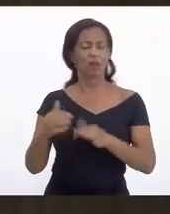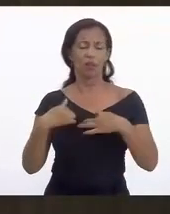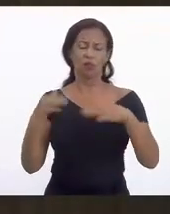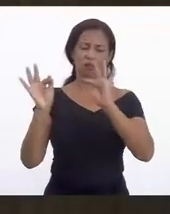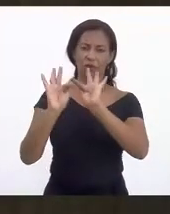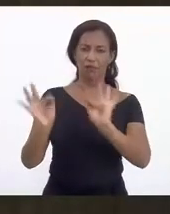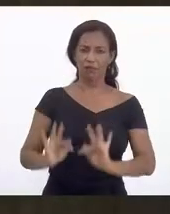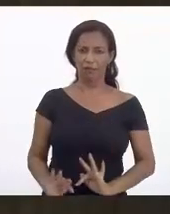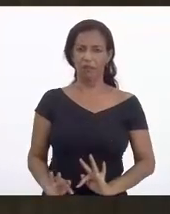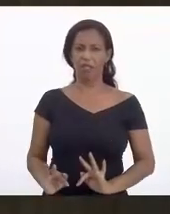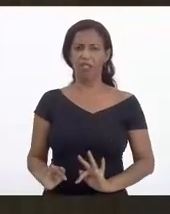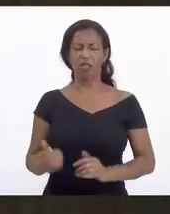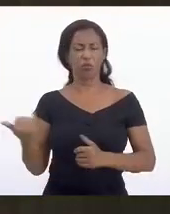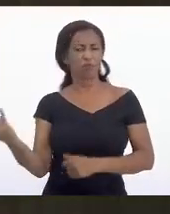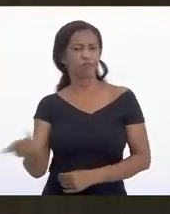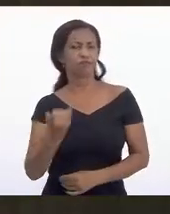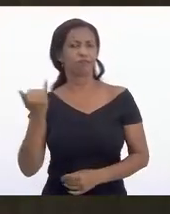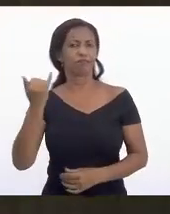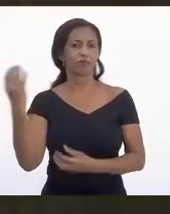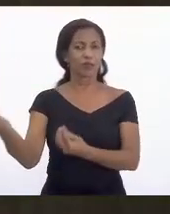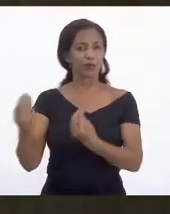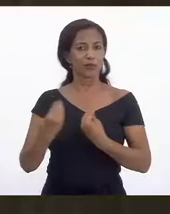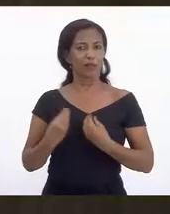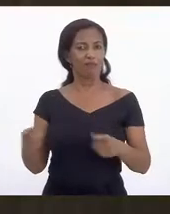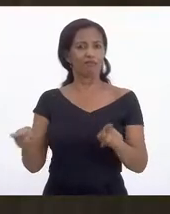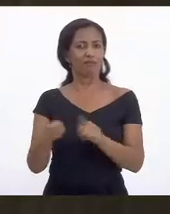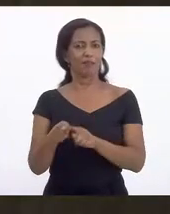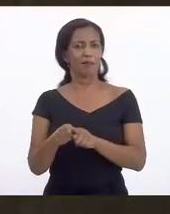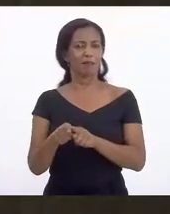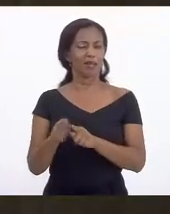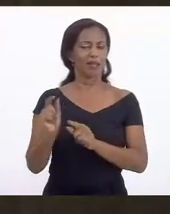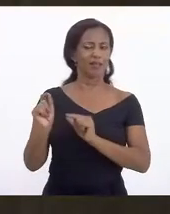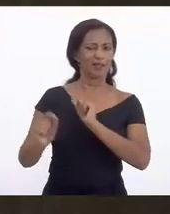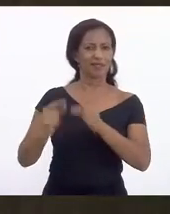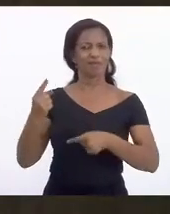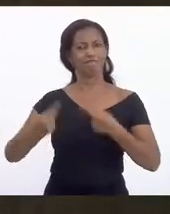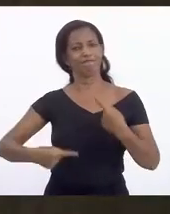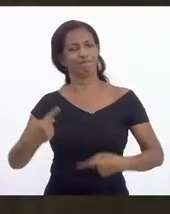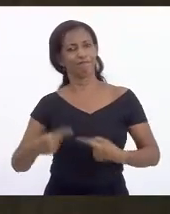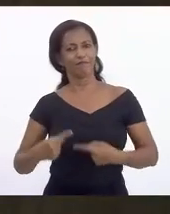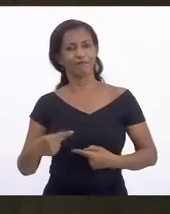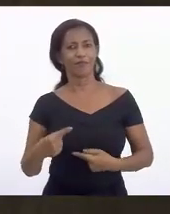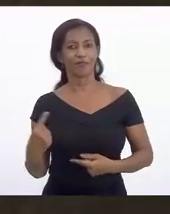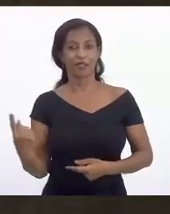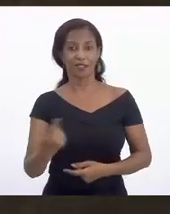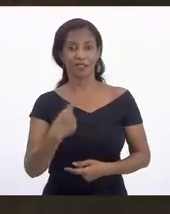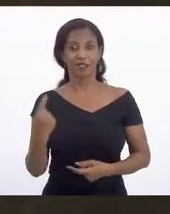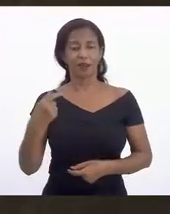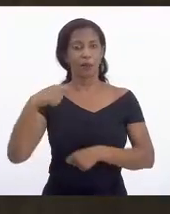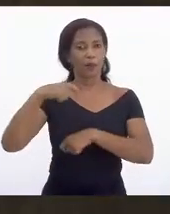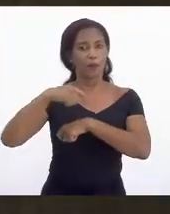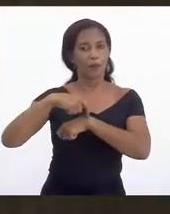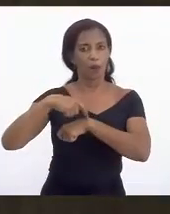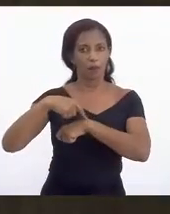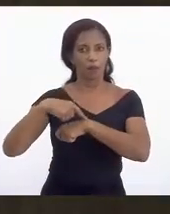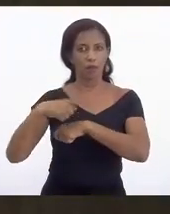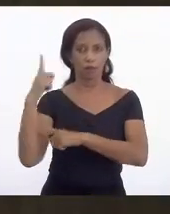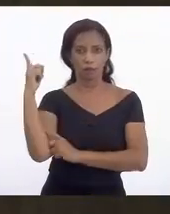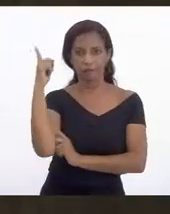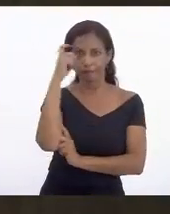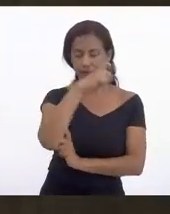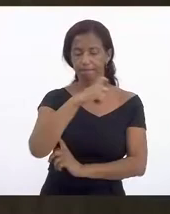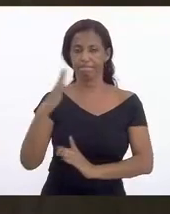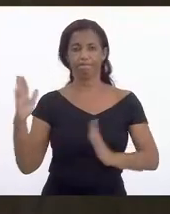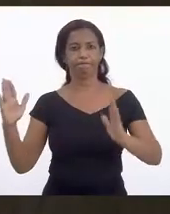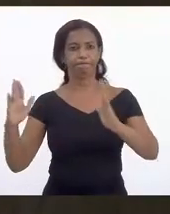feliz, muito meritório, nos traz também a provocação dessa discussão. Estamos em um momento de tragédia